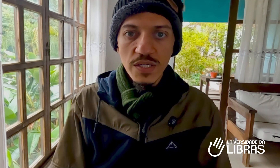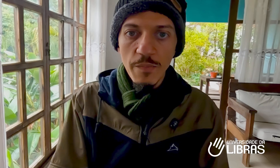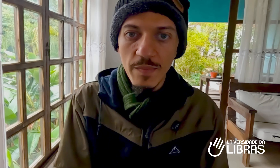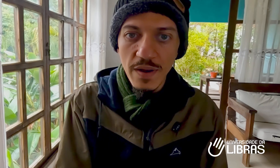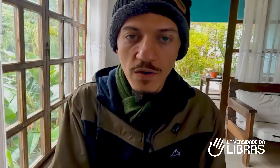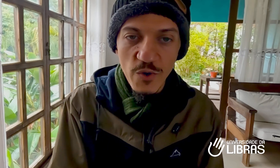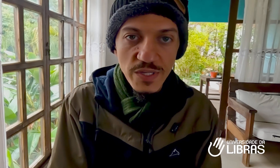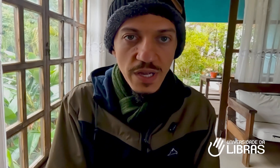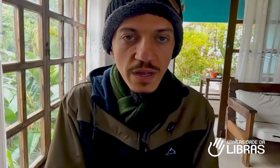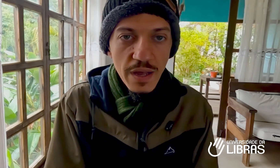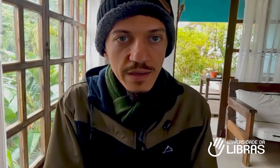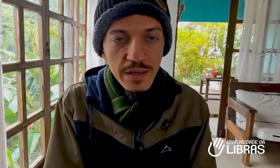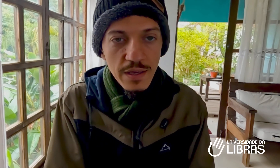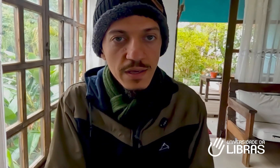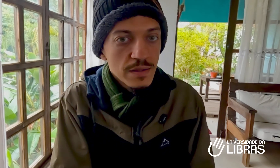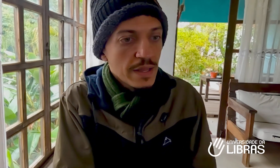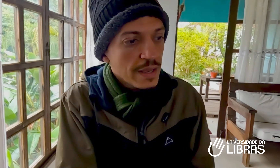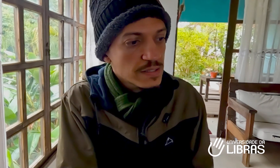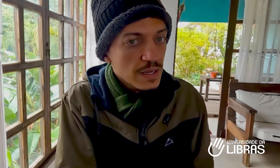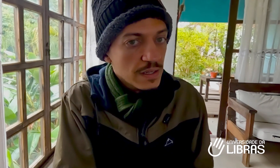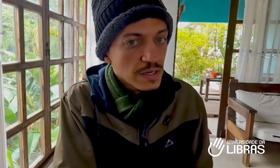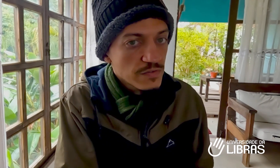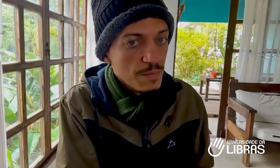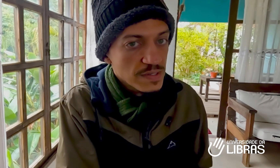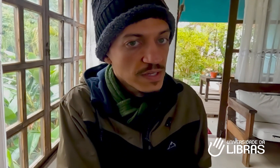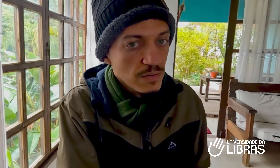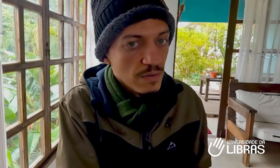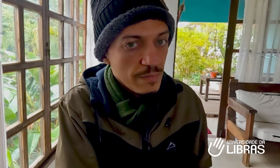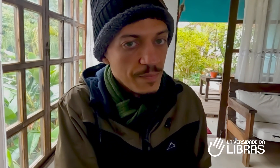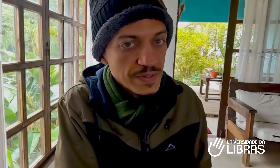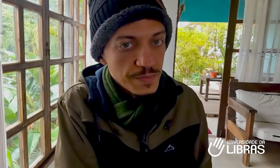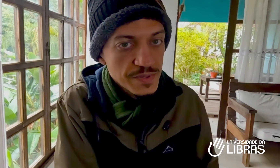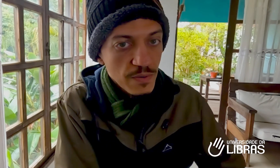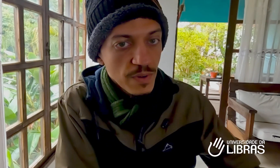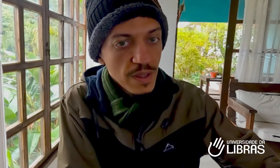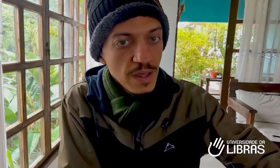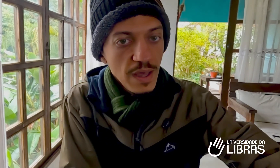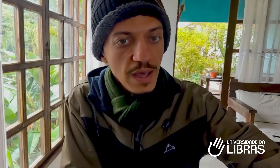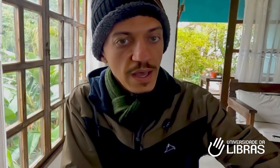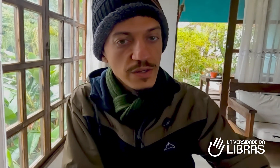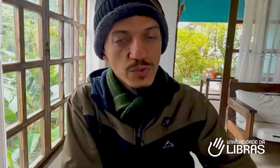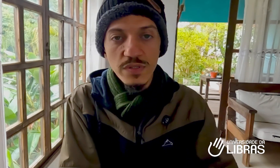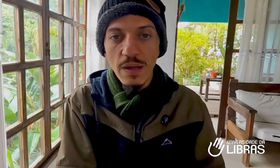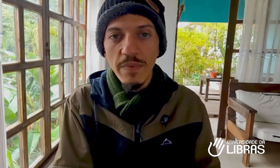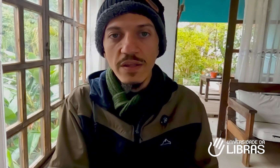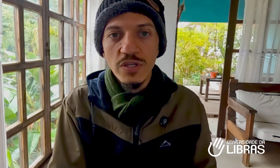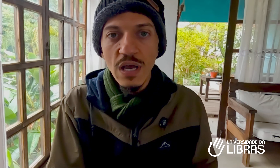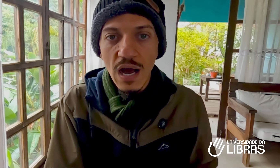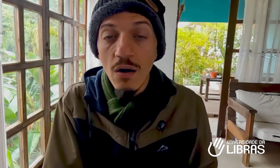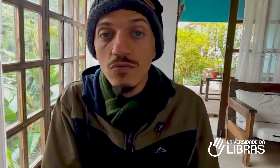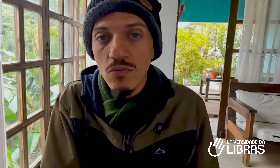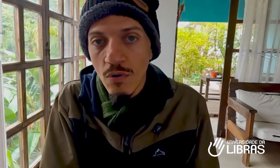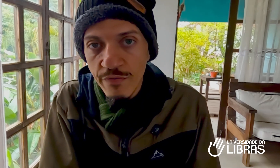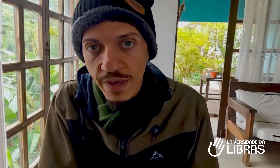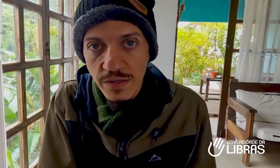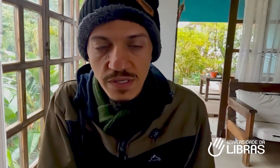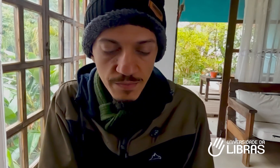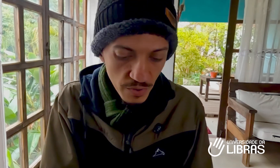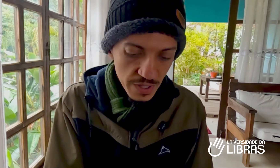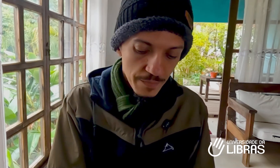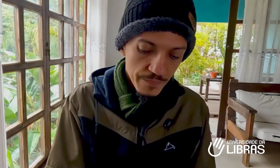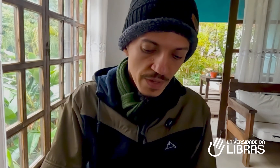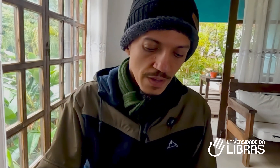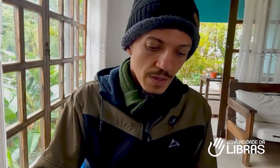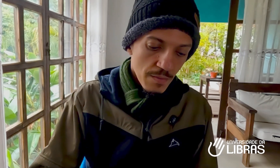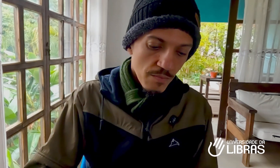Eu acho que a primeira coisa que tem essa transformação, a minha percepção, é justamente a autoconfiança.